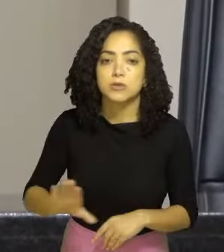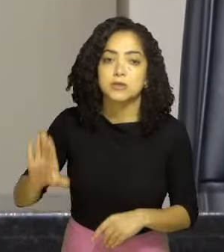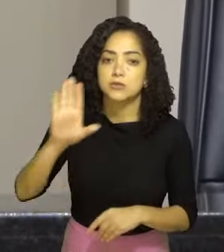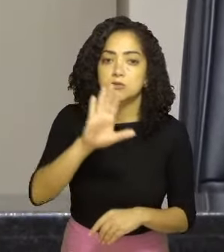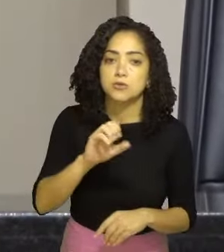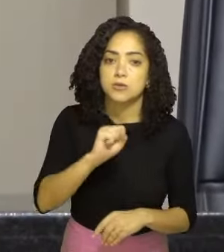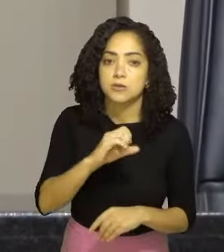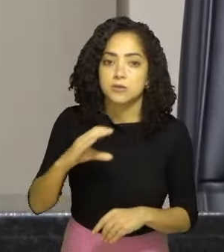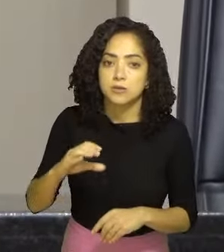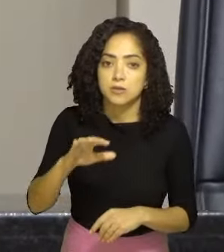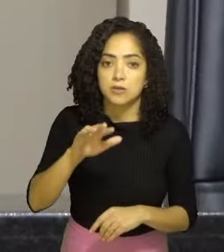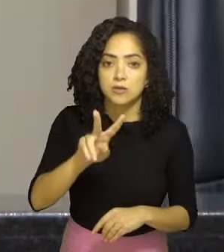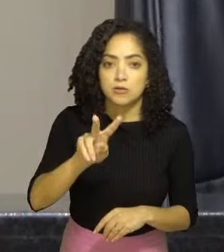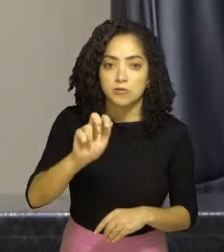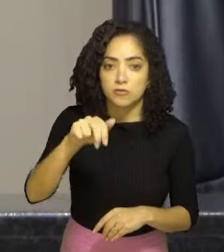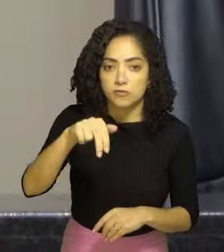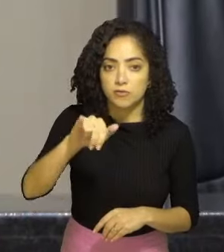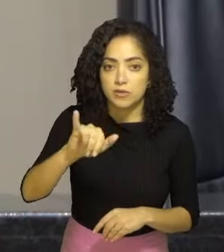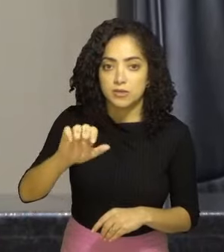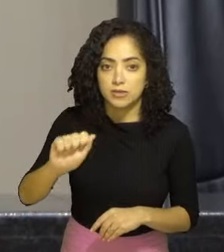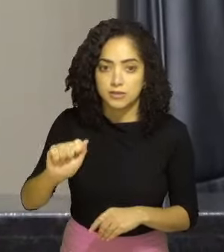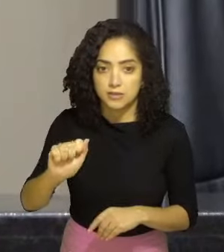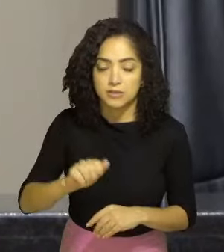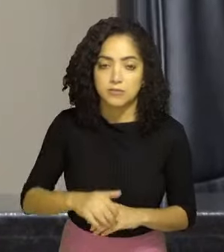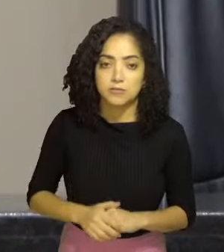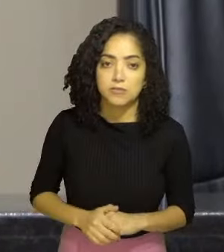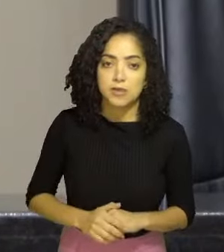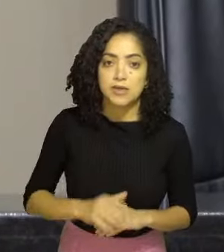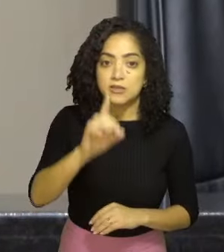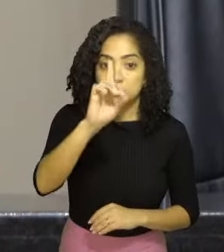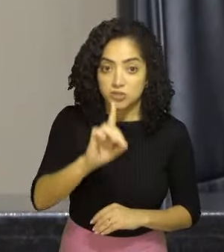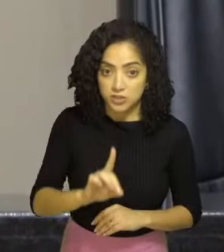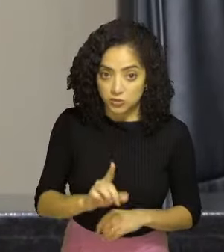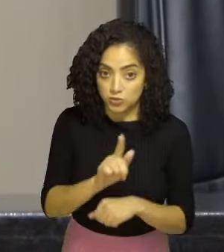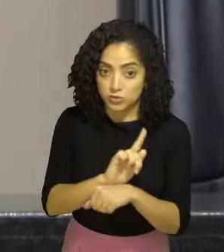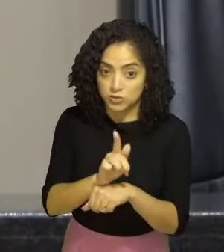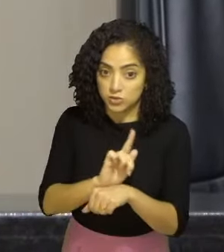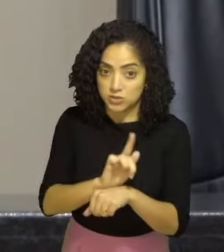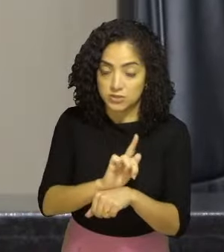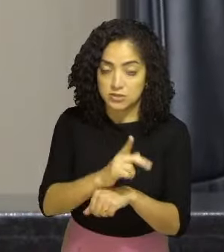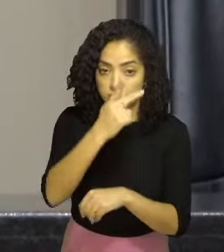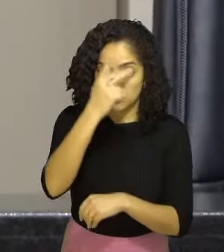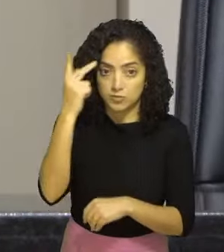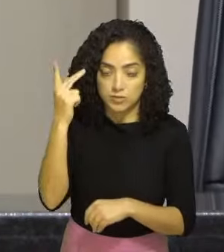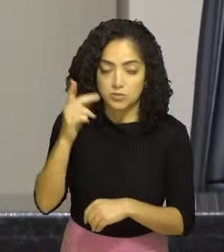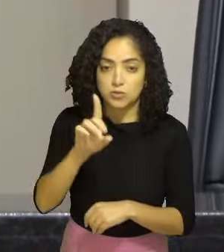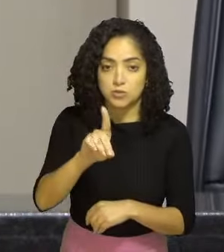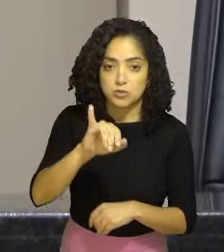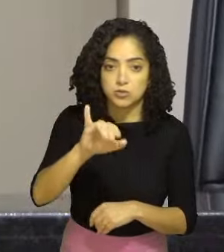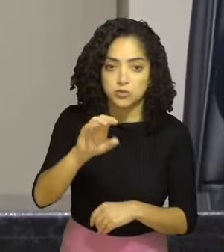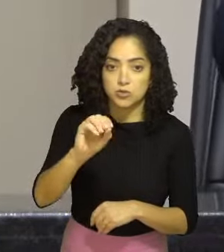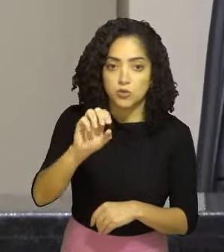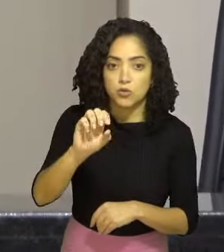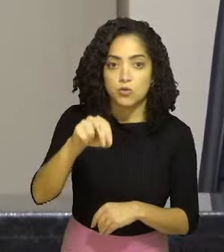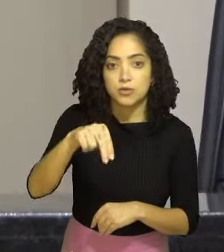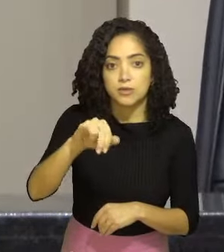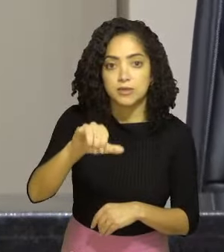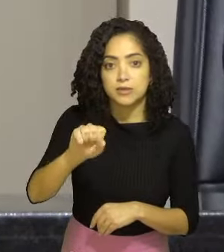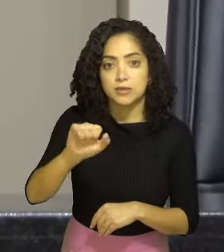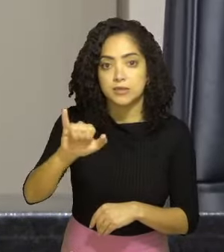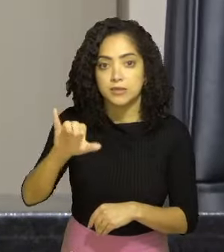Catarina, Vânia Franco, diretora de Gestão de Pessoas, Dionice Maria Paludo, neste ato representando